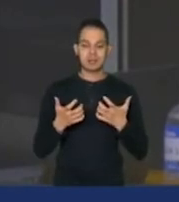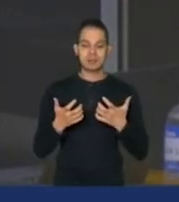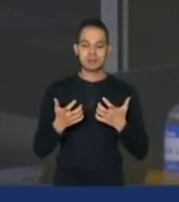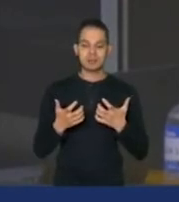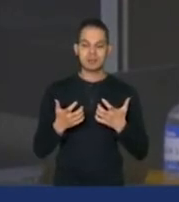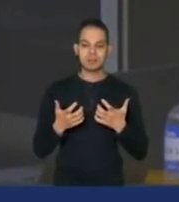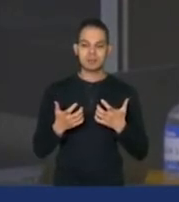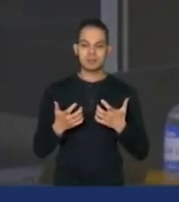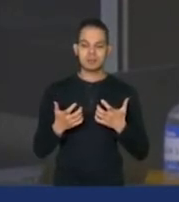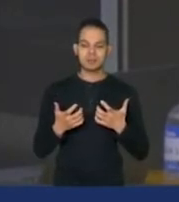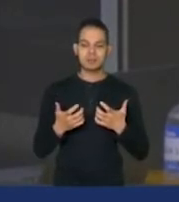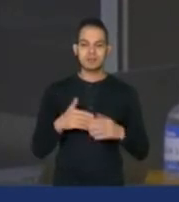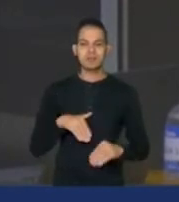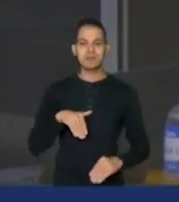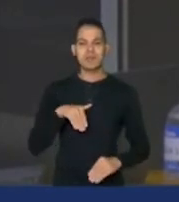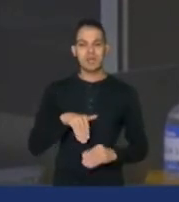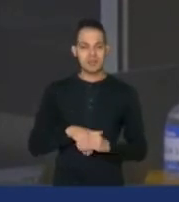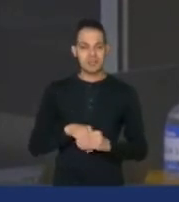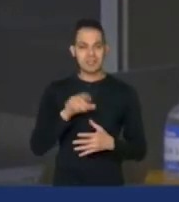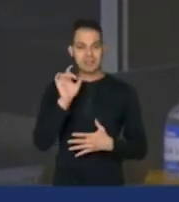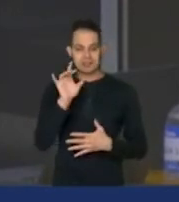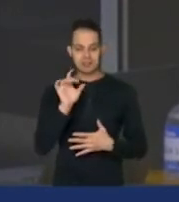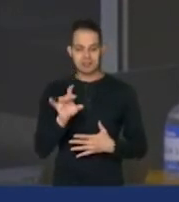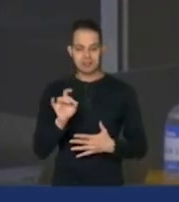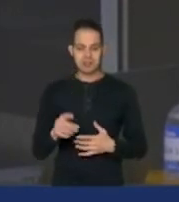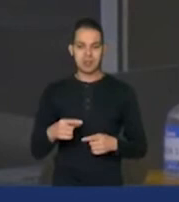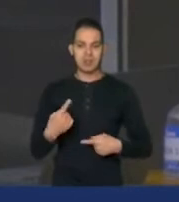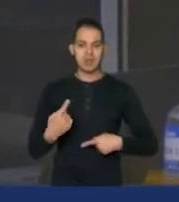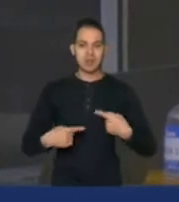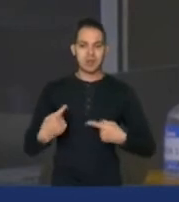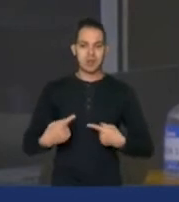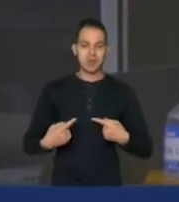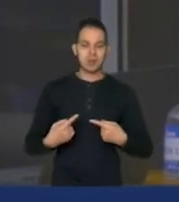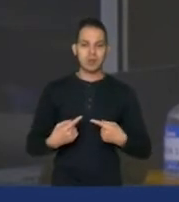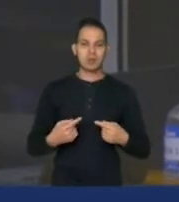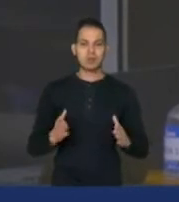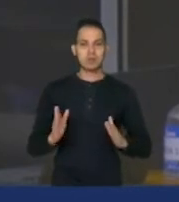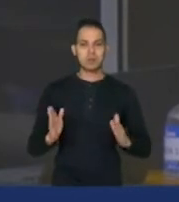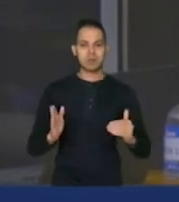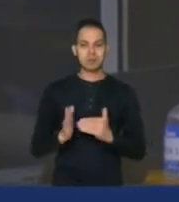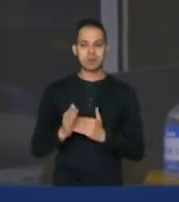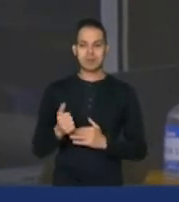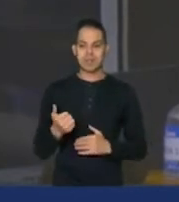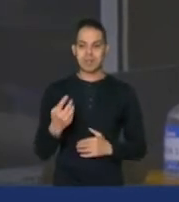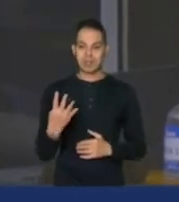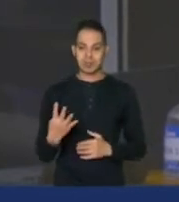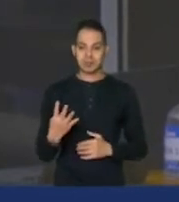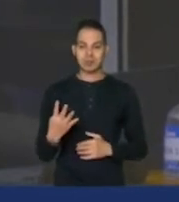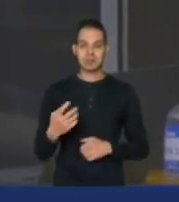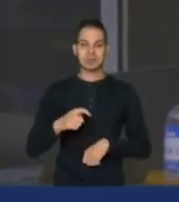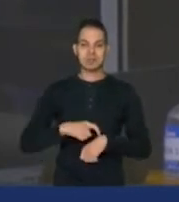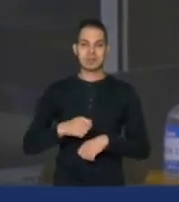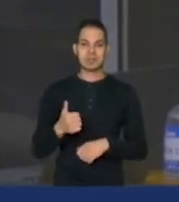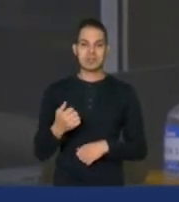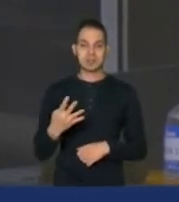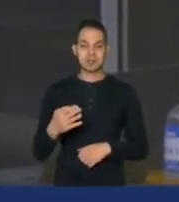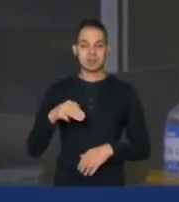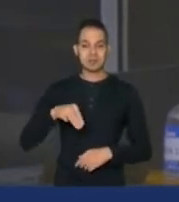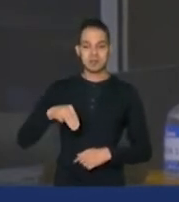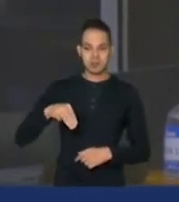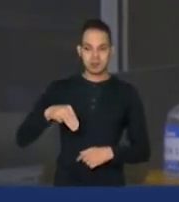seja feita a votação nominal, por ter batido já o interstício das 14 horas e dos 14 minutos.